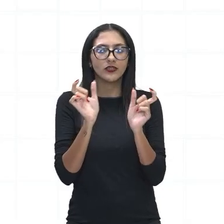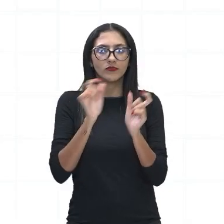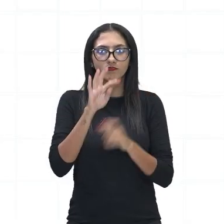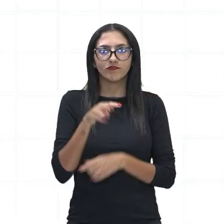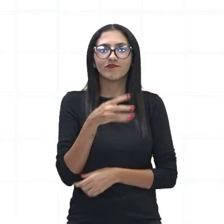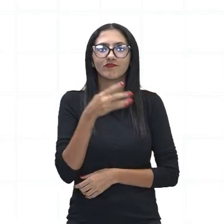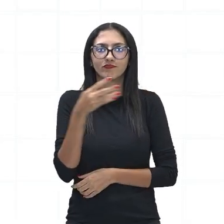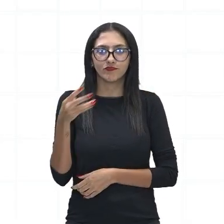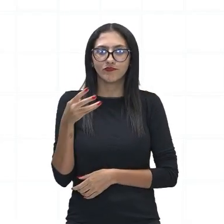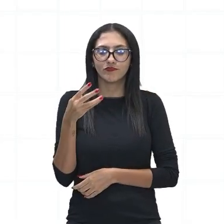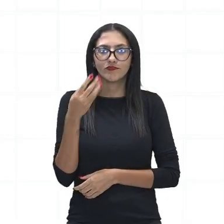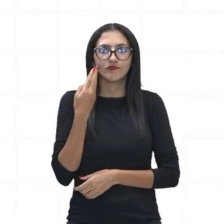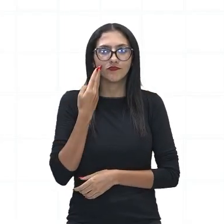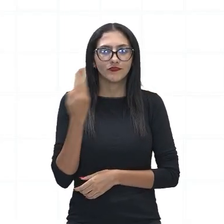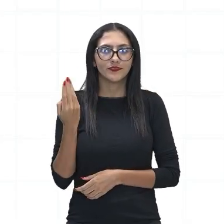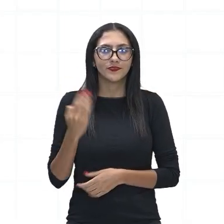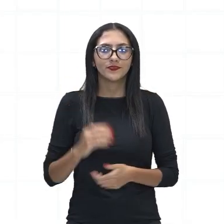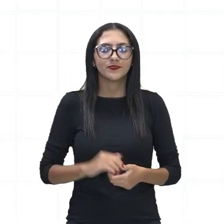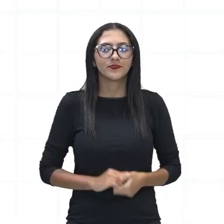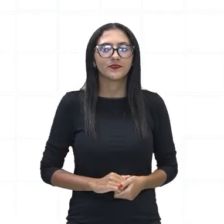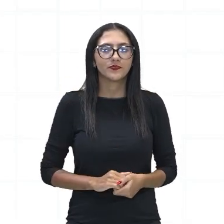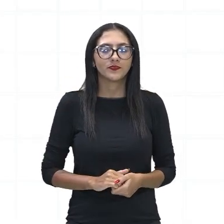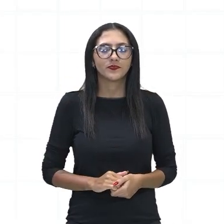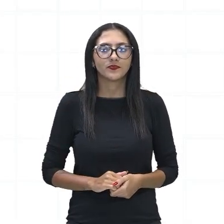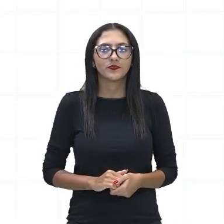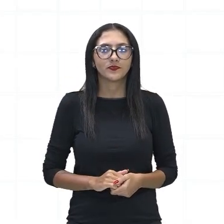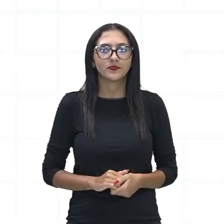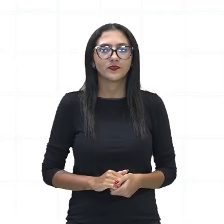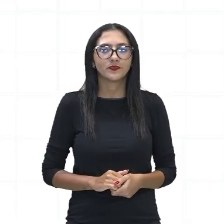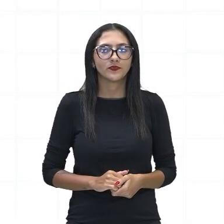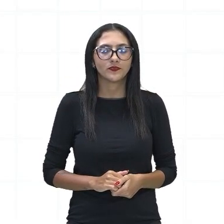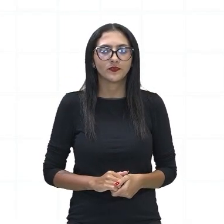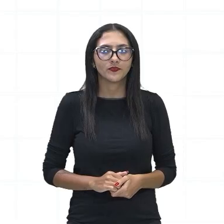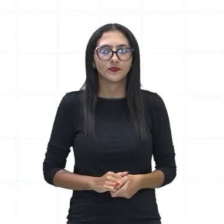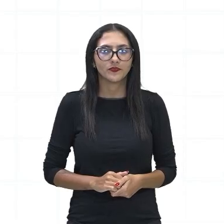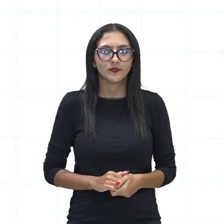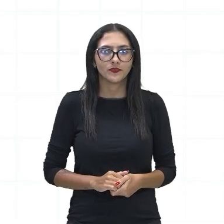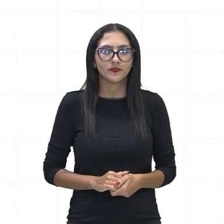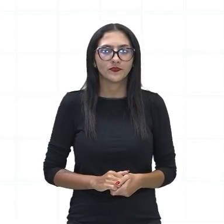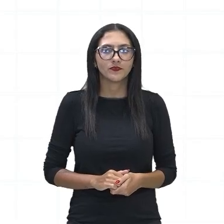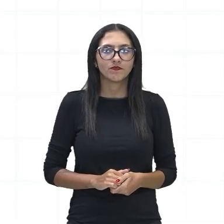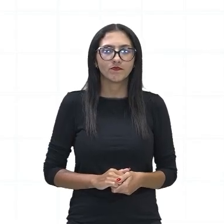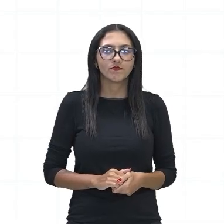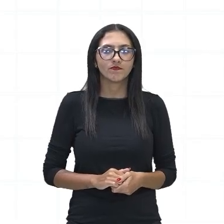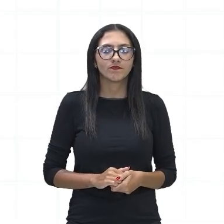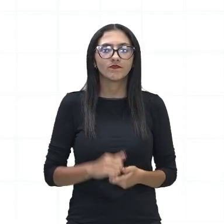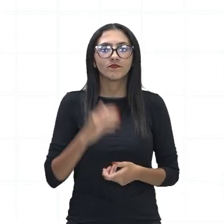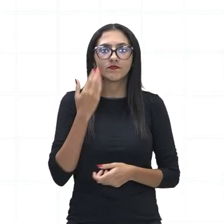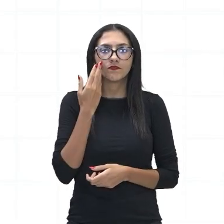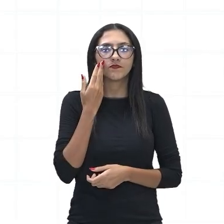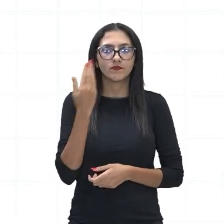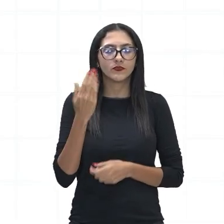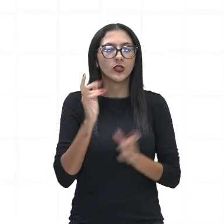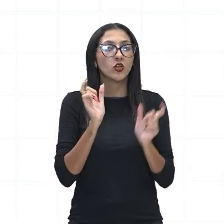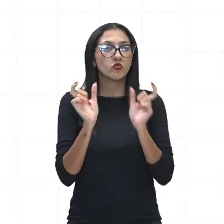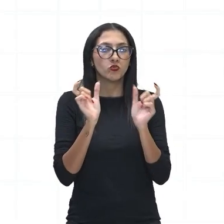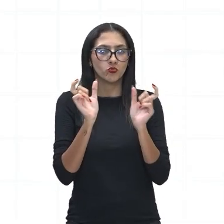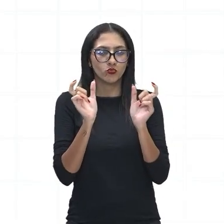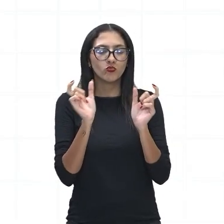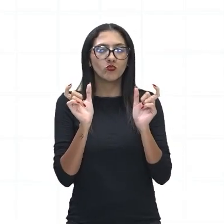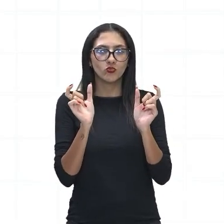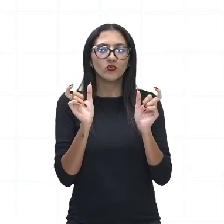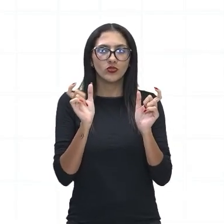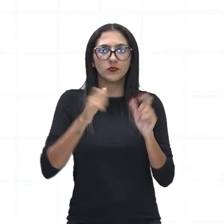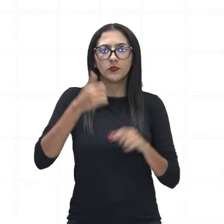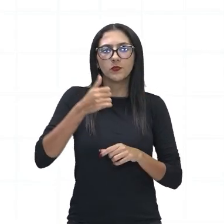aí uma ao lado da outra, certo? Continuando, vamos lá. Accommodation, information. Então, essas duas